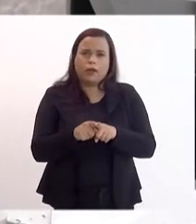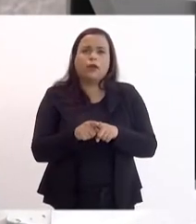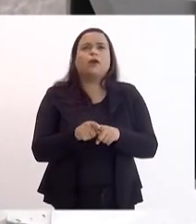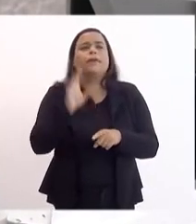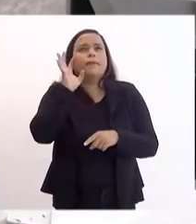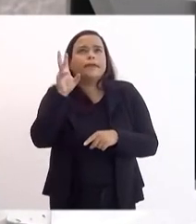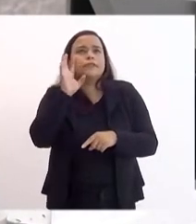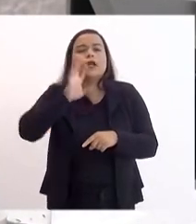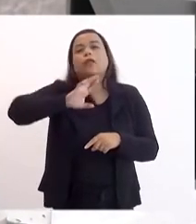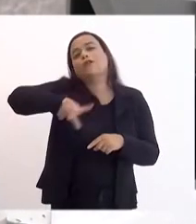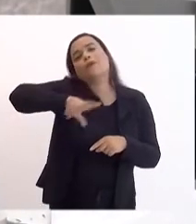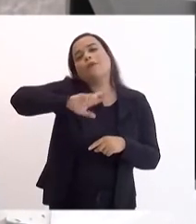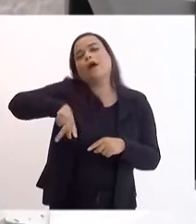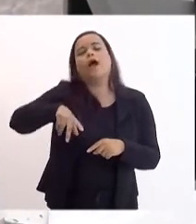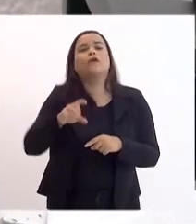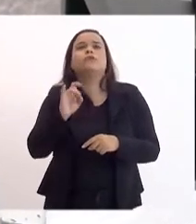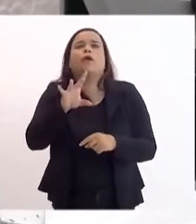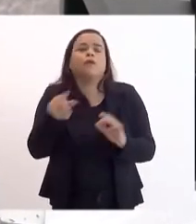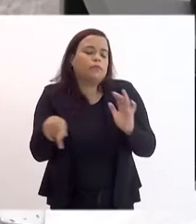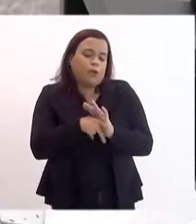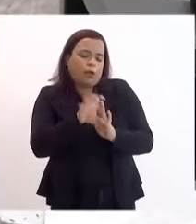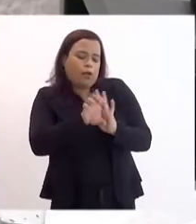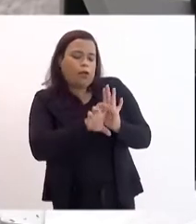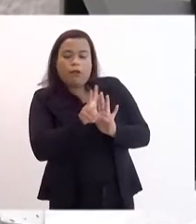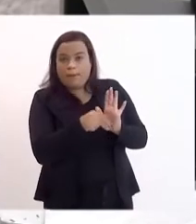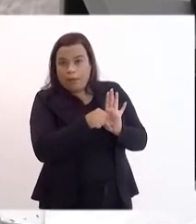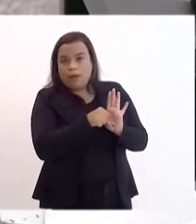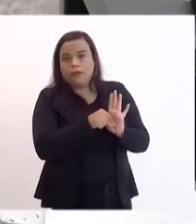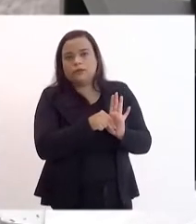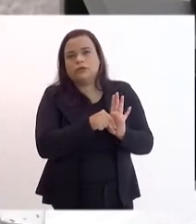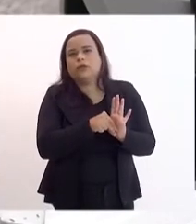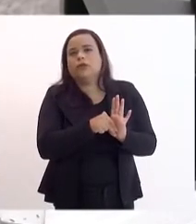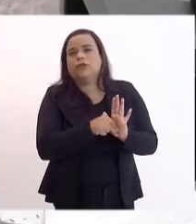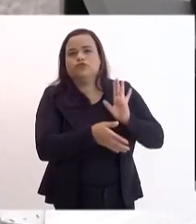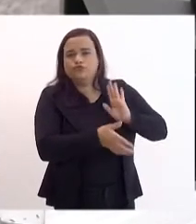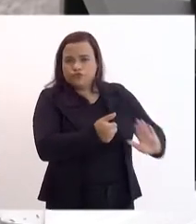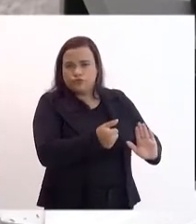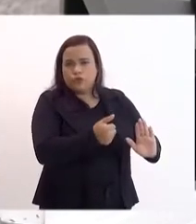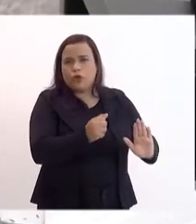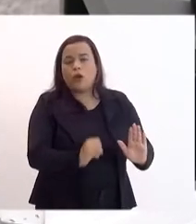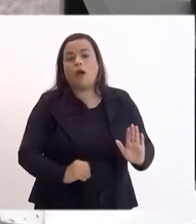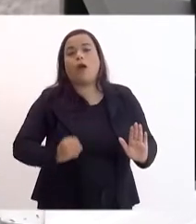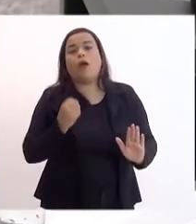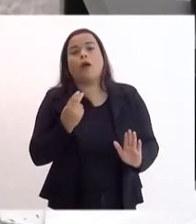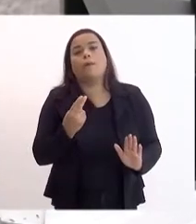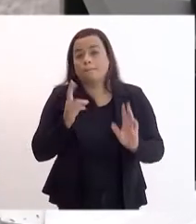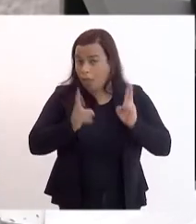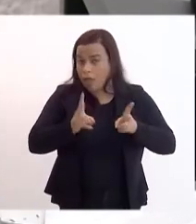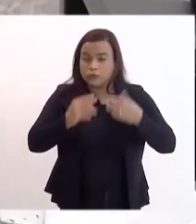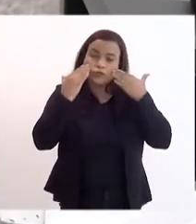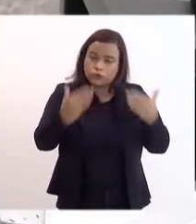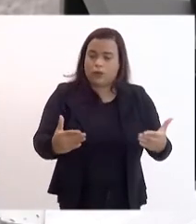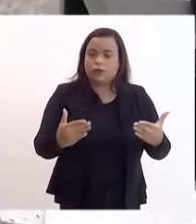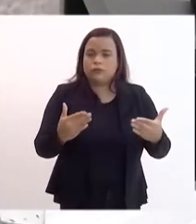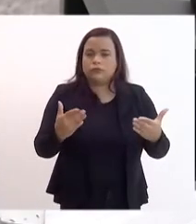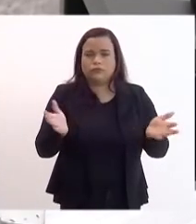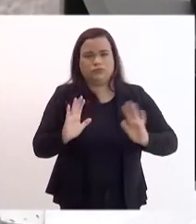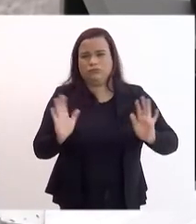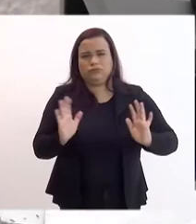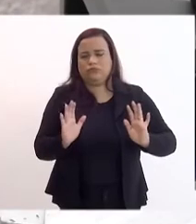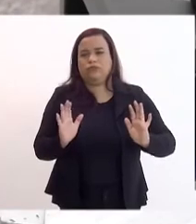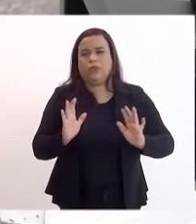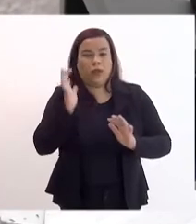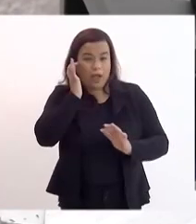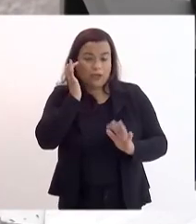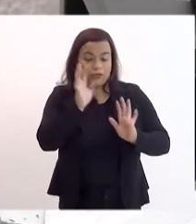nem passível de emenda, nem supressiva, mesmo que seja por destaque. Ao meu ver, o